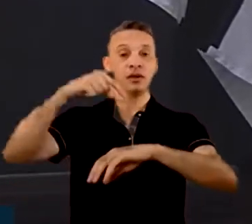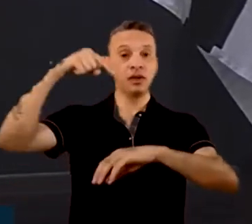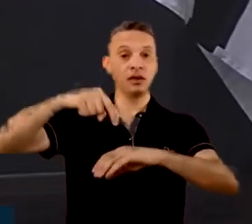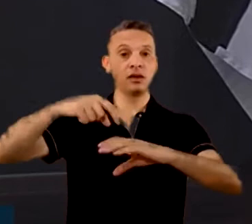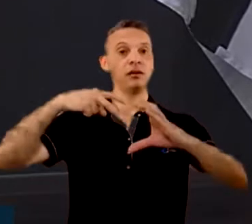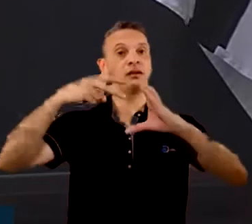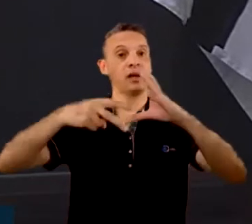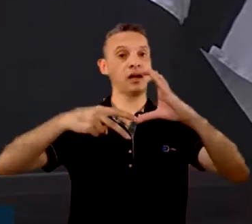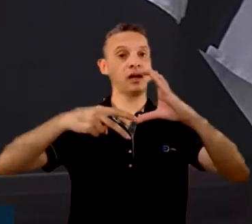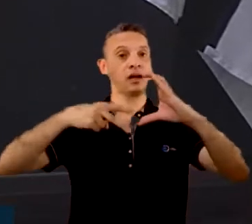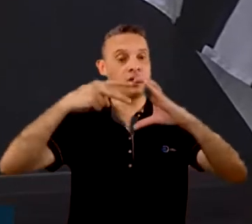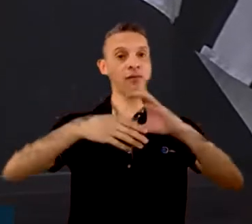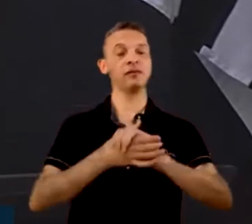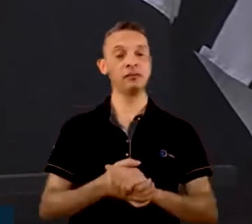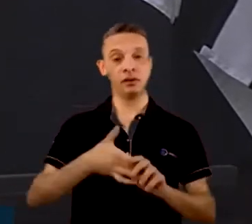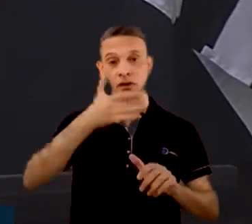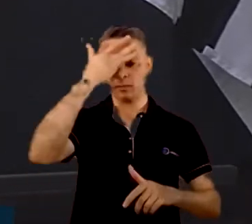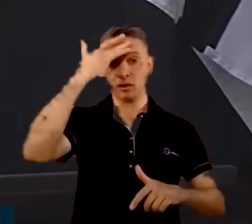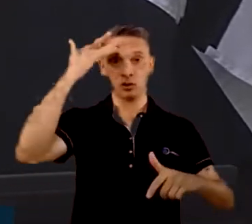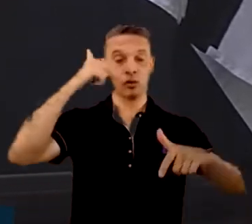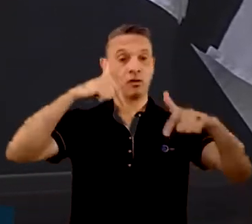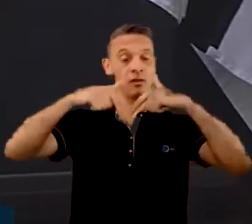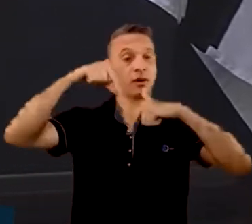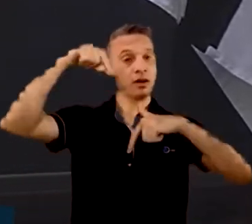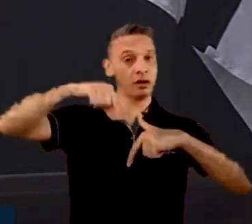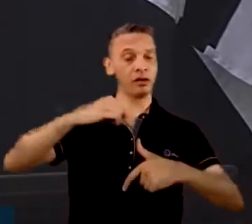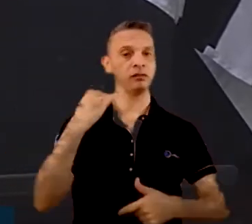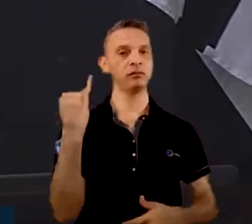é importantíssimo, e eu